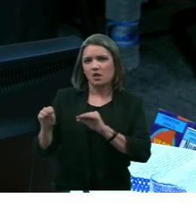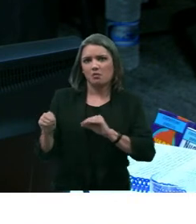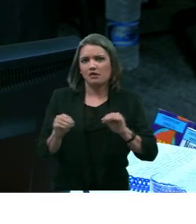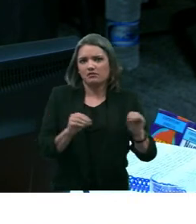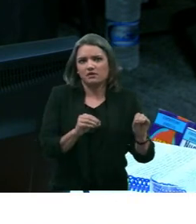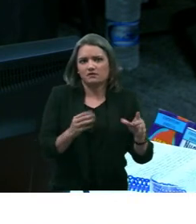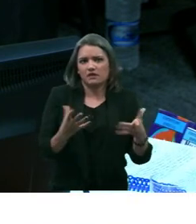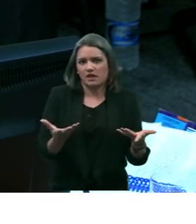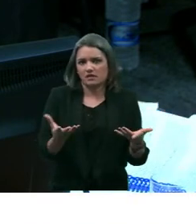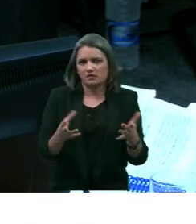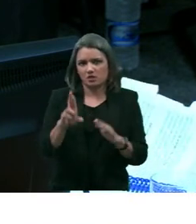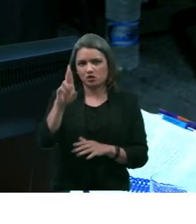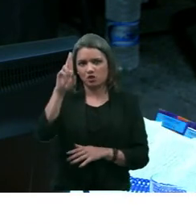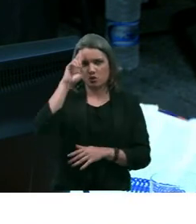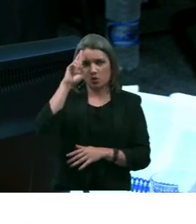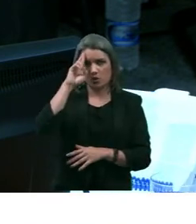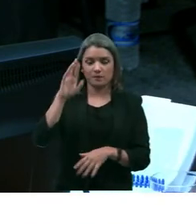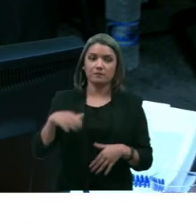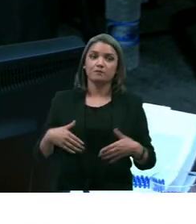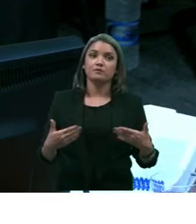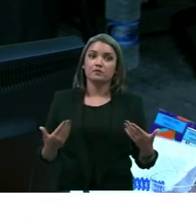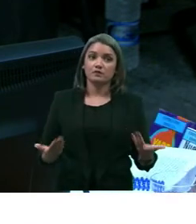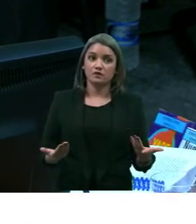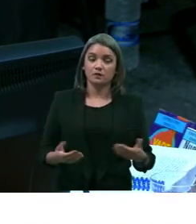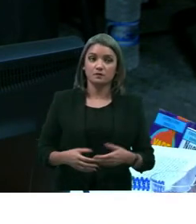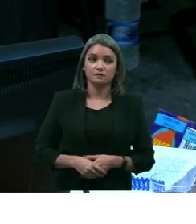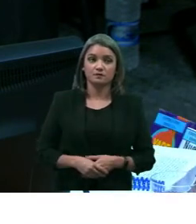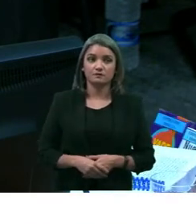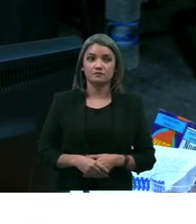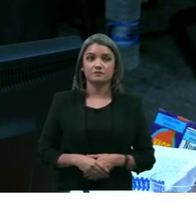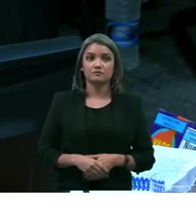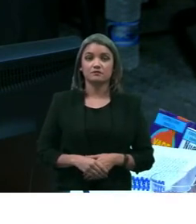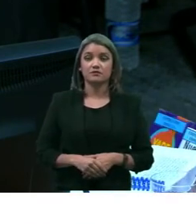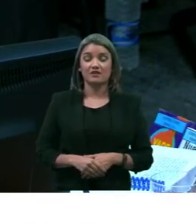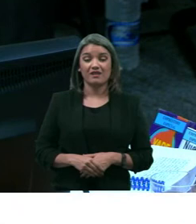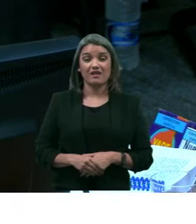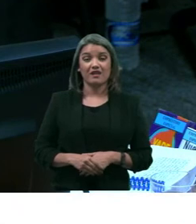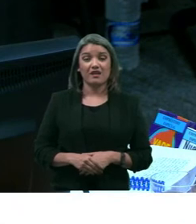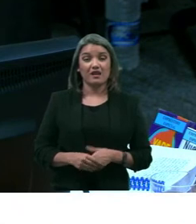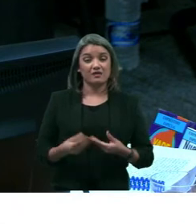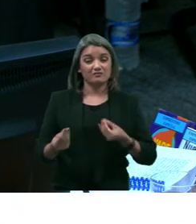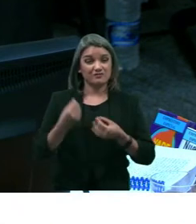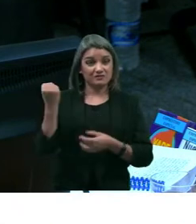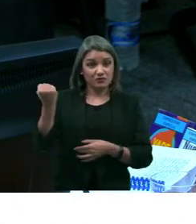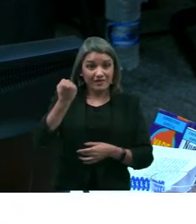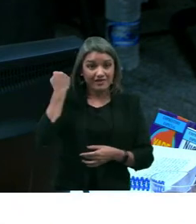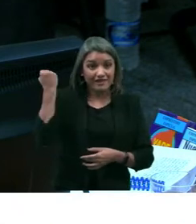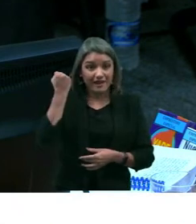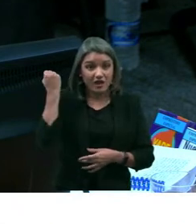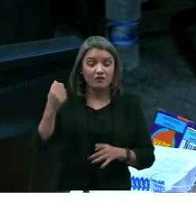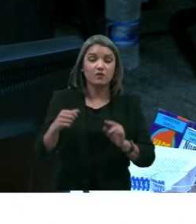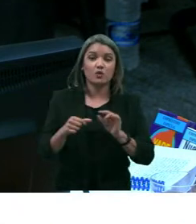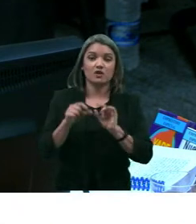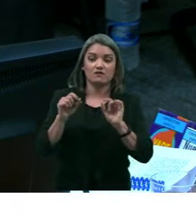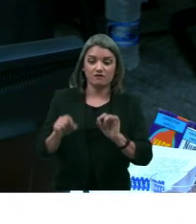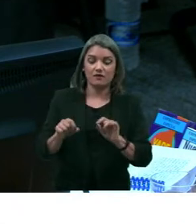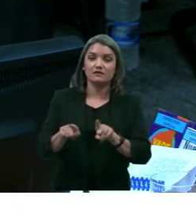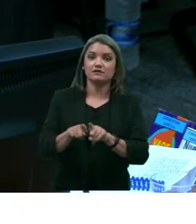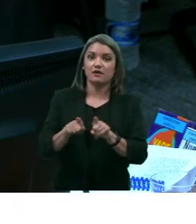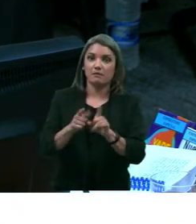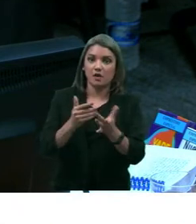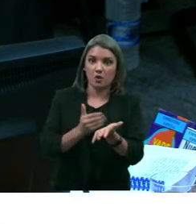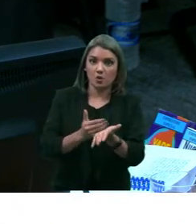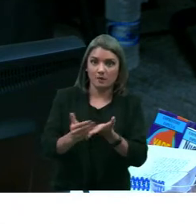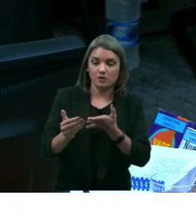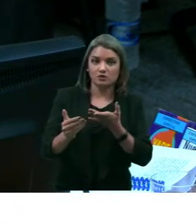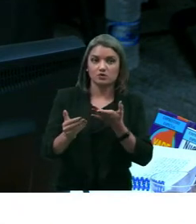propriedade. Nesse quadro, eu retomo, considerando a gravidade da infração praticada, que inclusive deu ensejo à